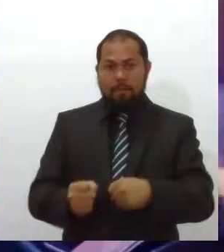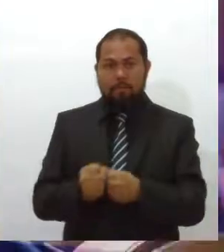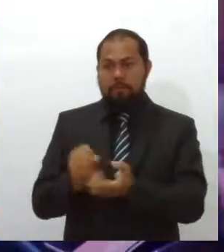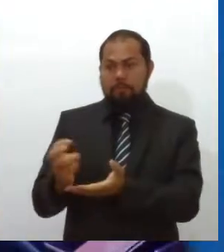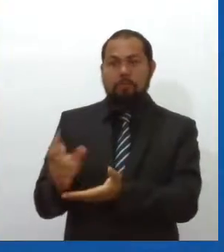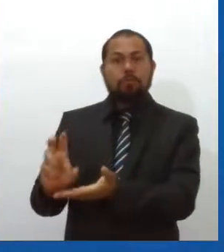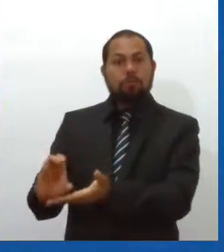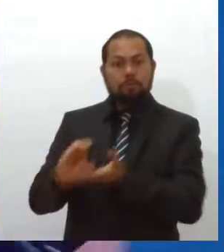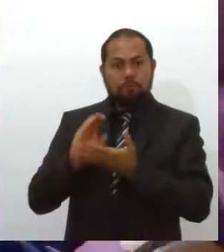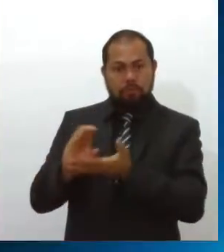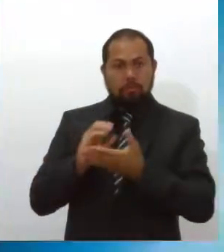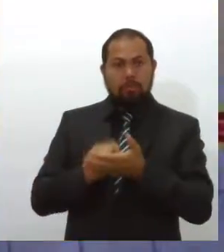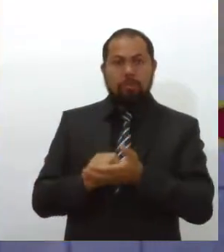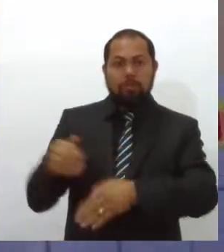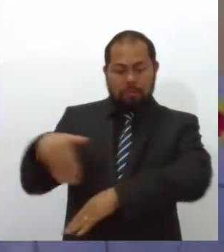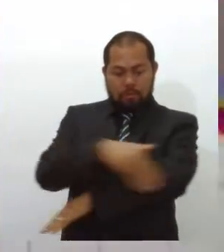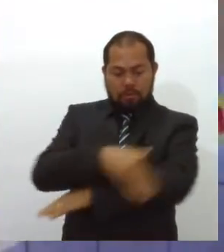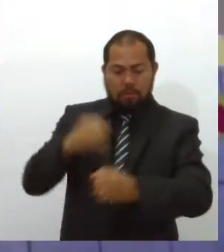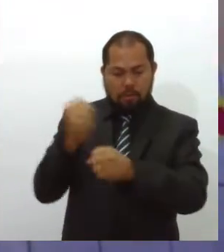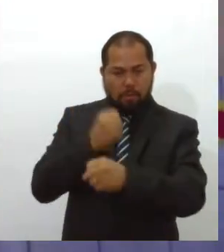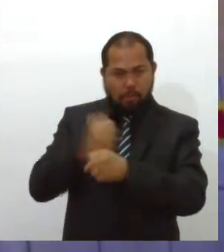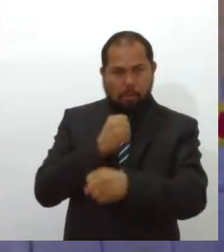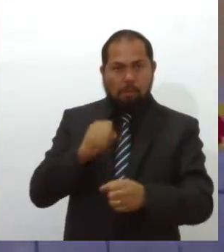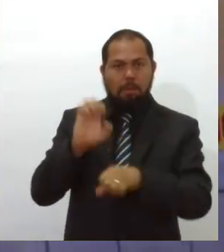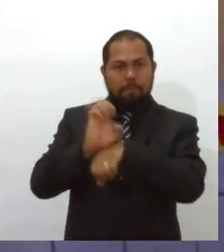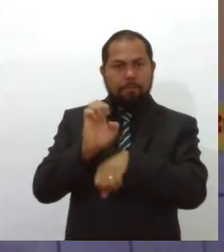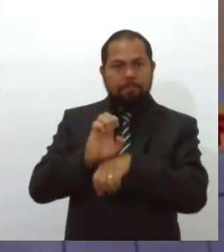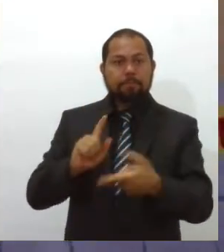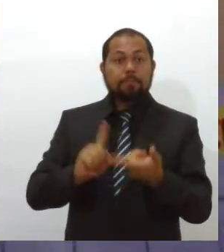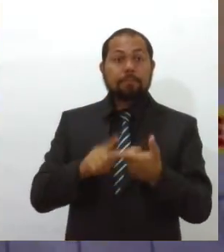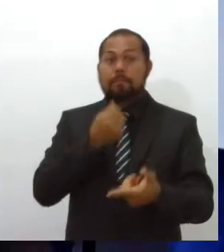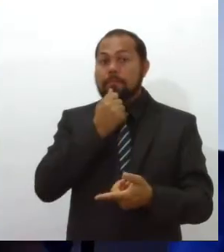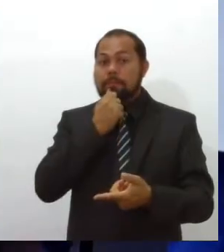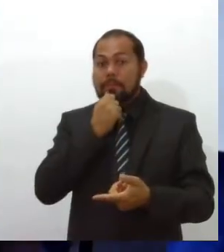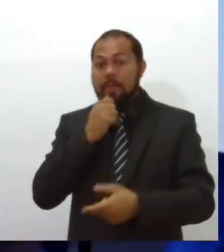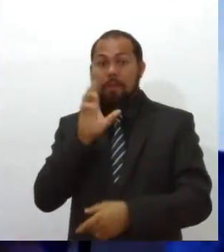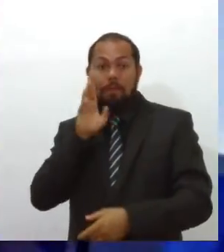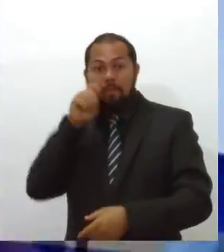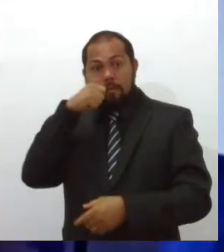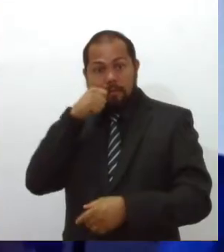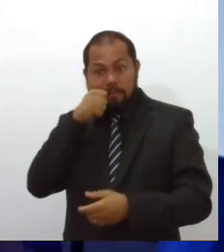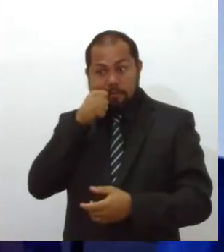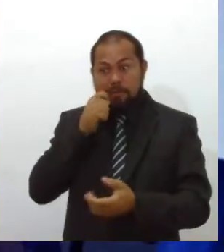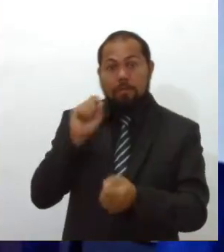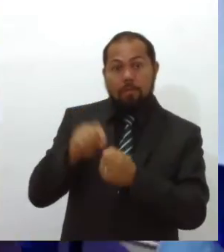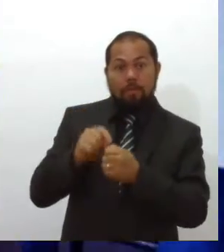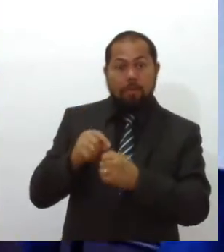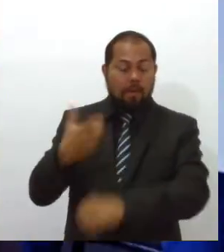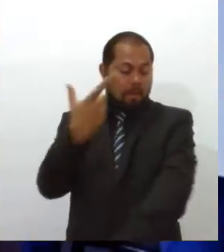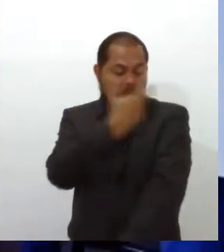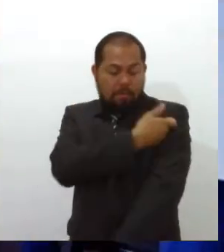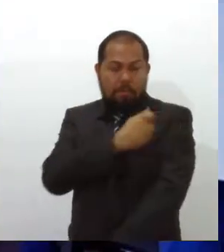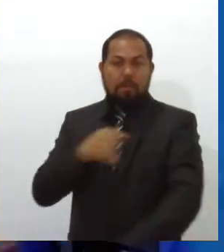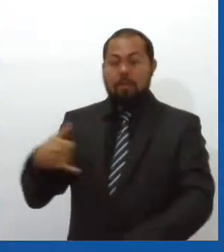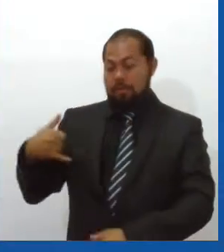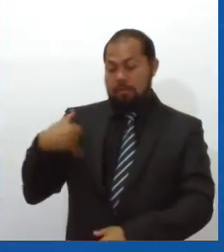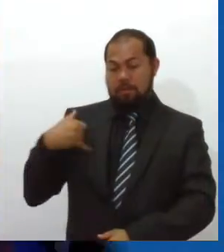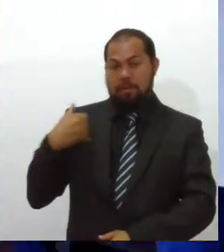em rodovias estaduais. E ainda, Aracaju realiza vacinação de crianças de 3 anos nas